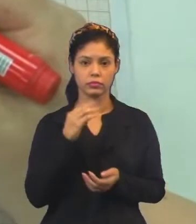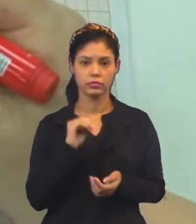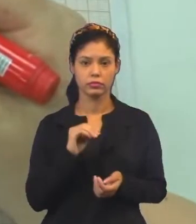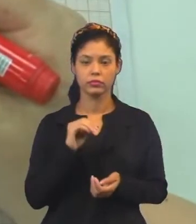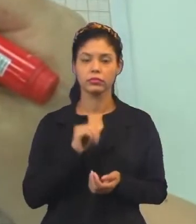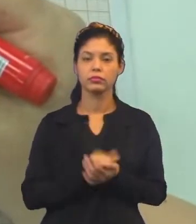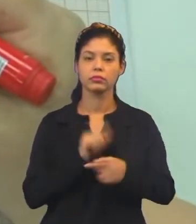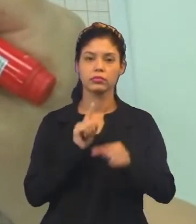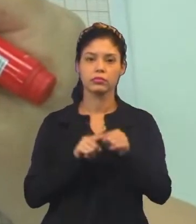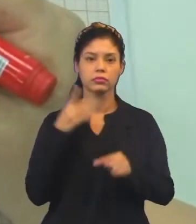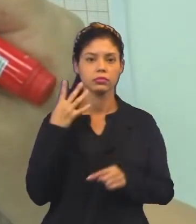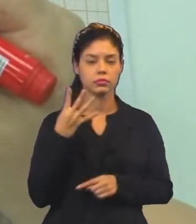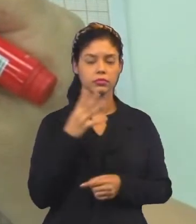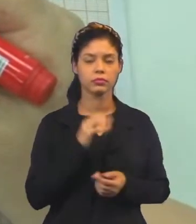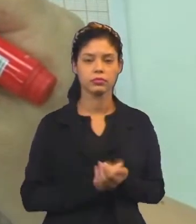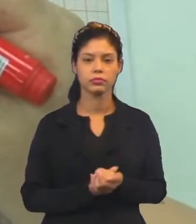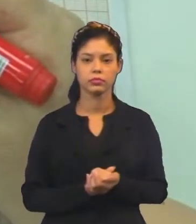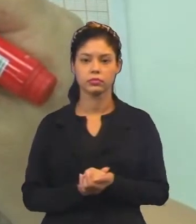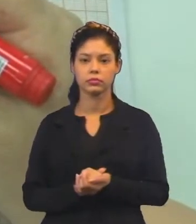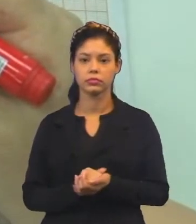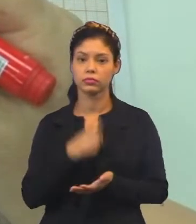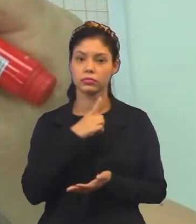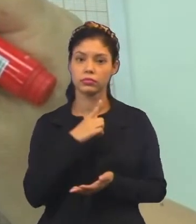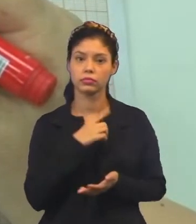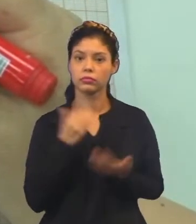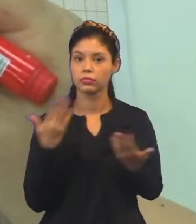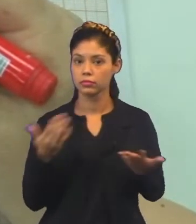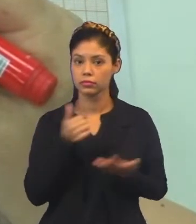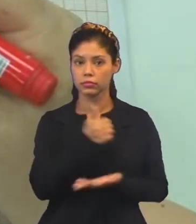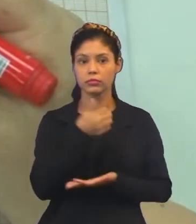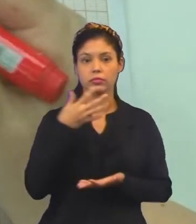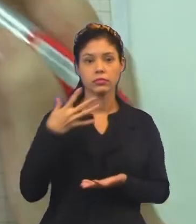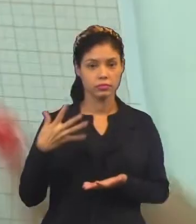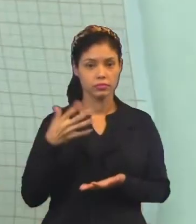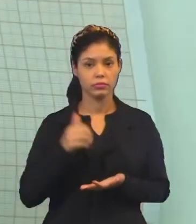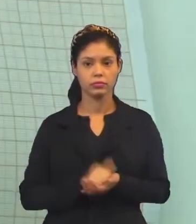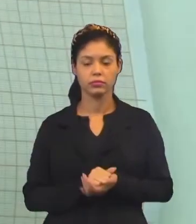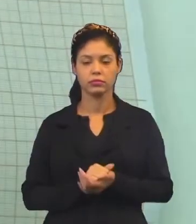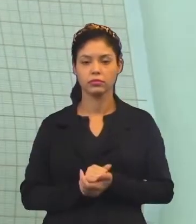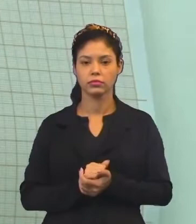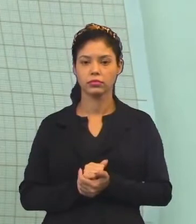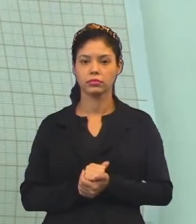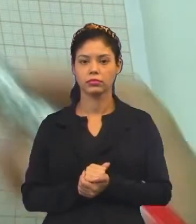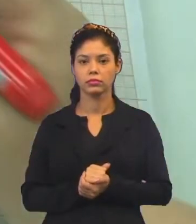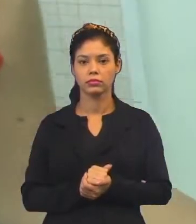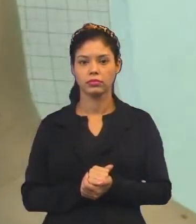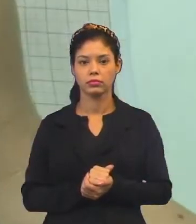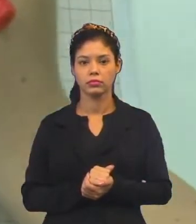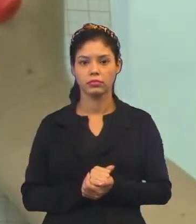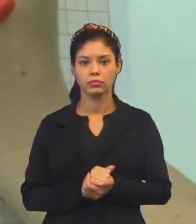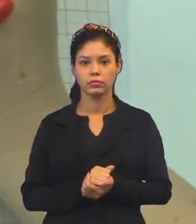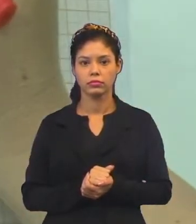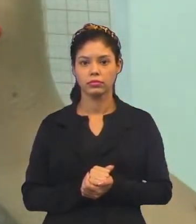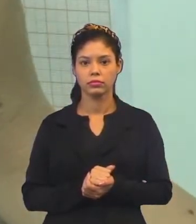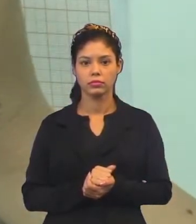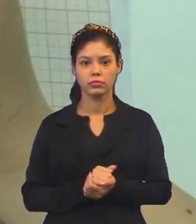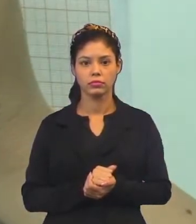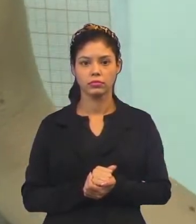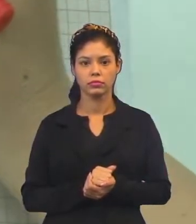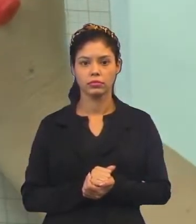10. Mais 4 eu vou ter 14, não é isso?